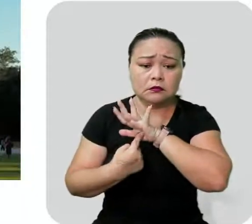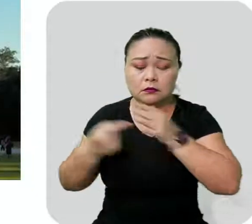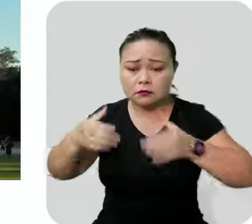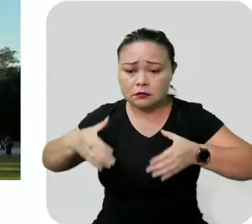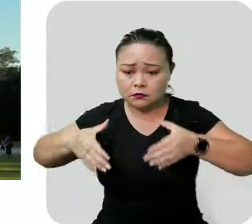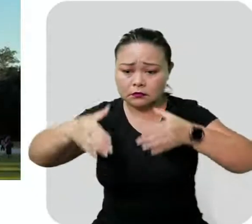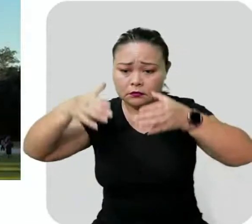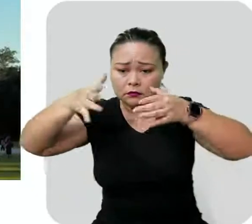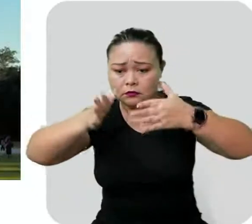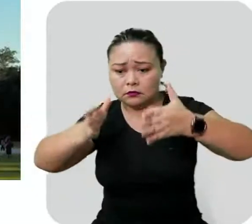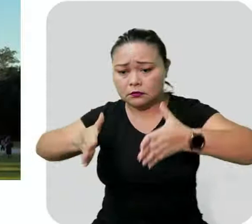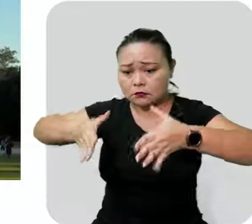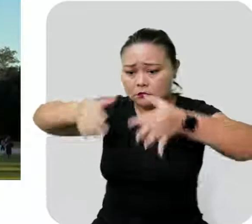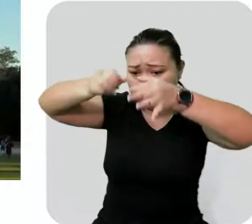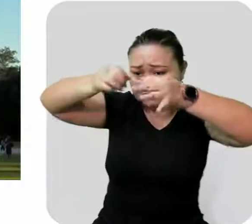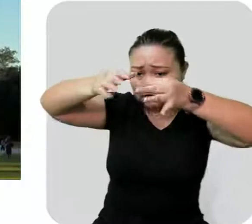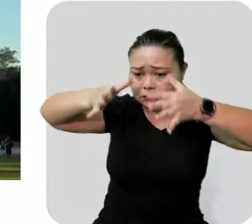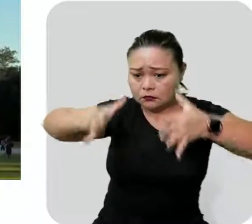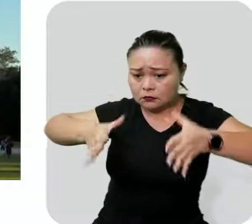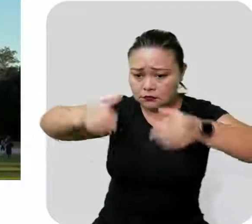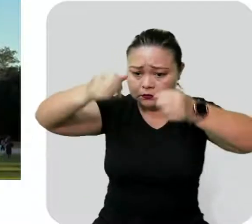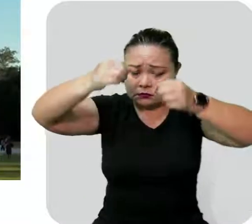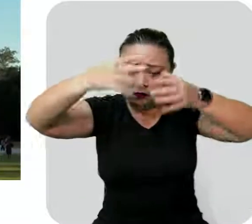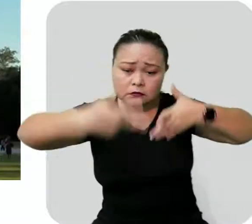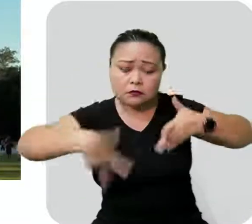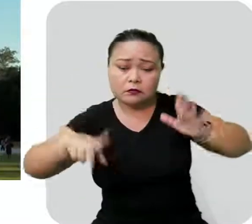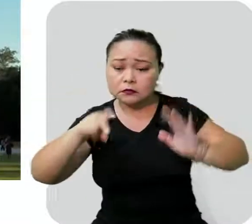monumento tipo